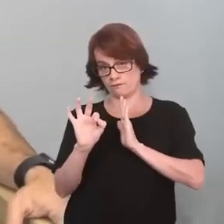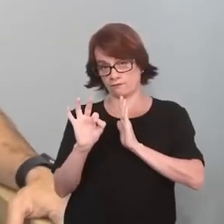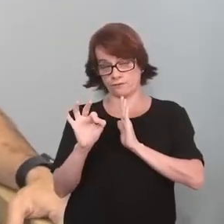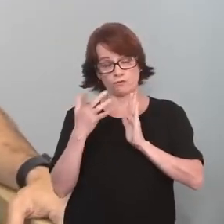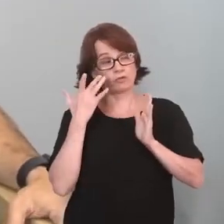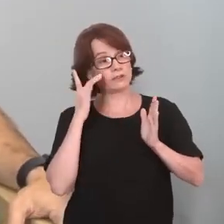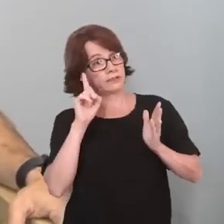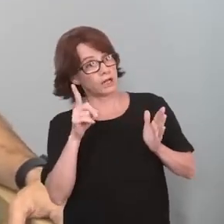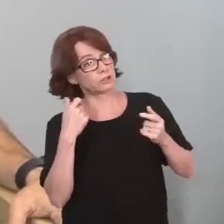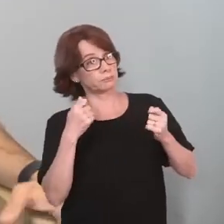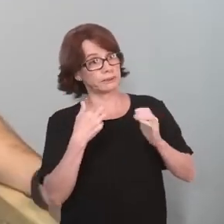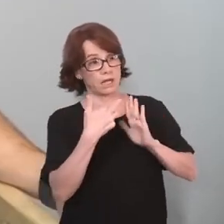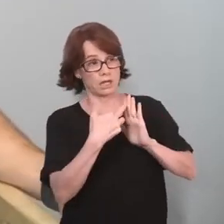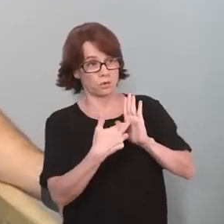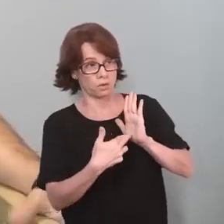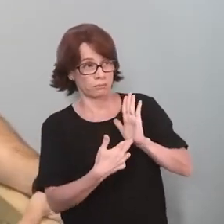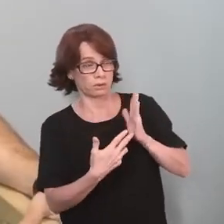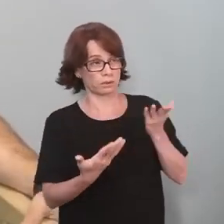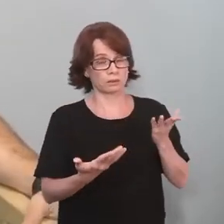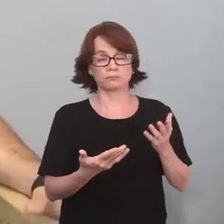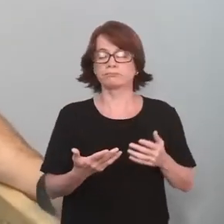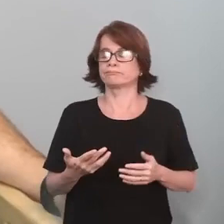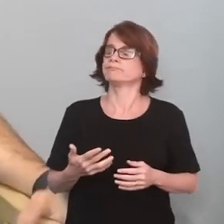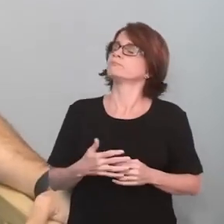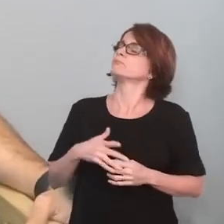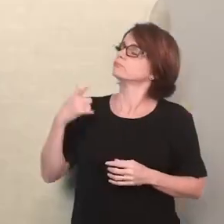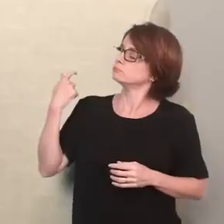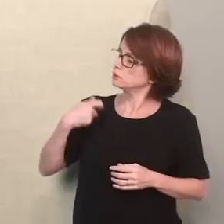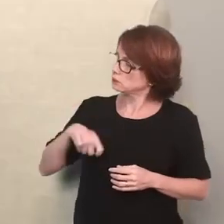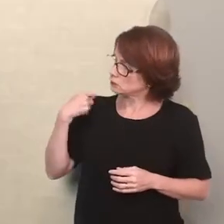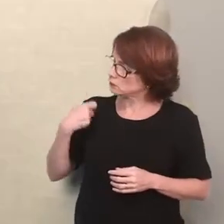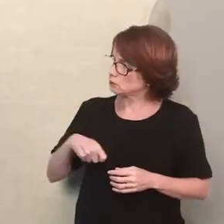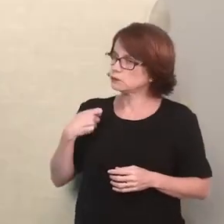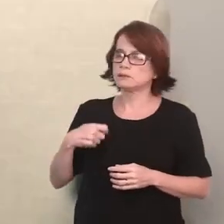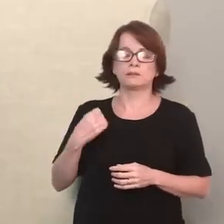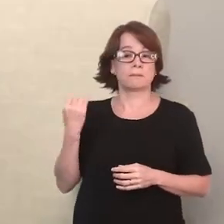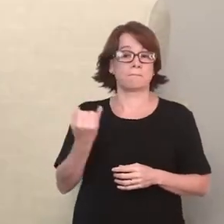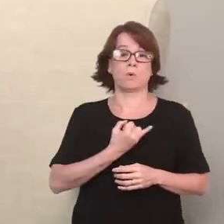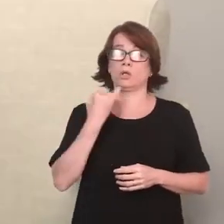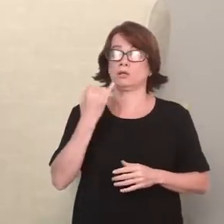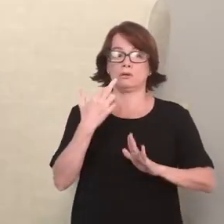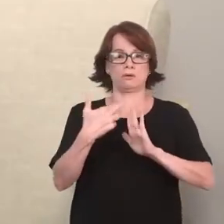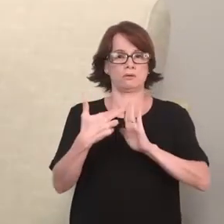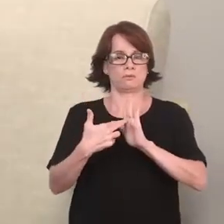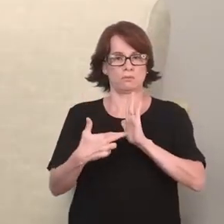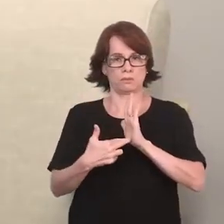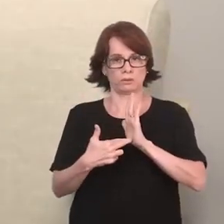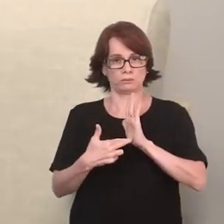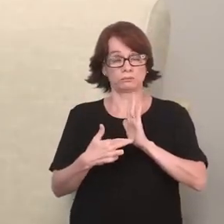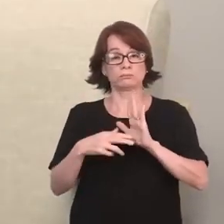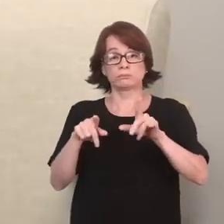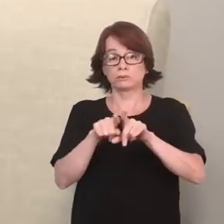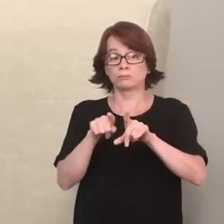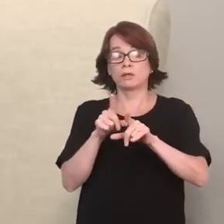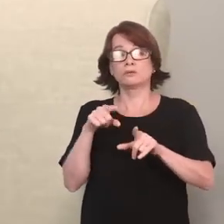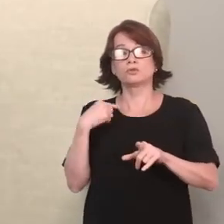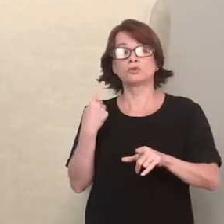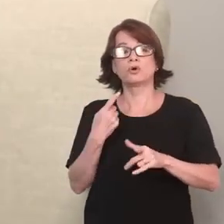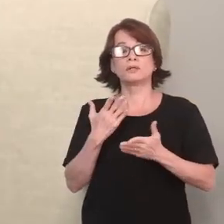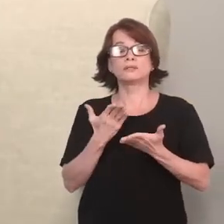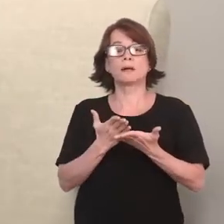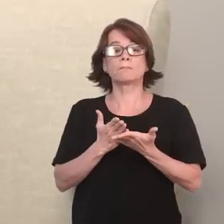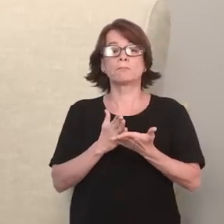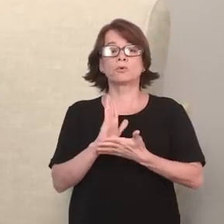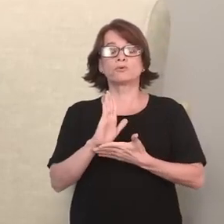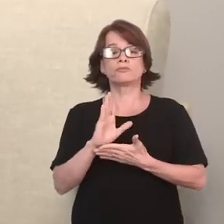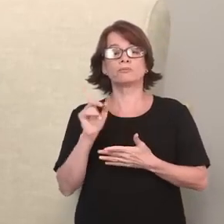Você acha que deve ser regulamentado? Isso é urgente para a nossa população? É muito importante que regulamente. Inclusive, nós aprovamos a lei